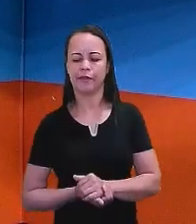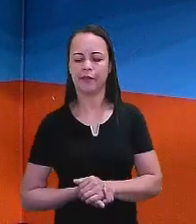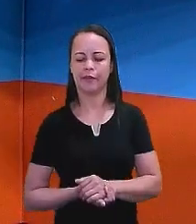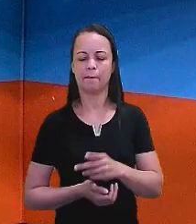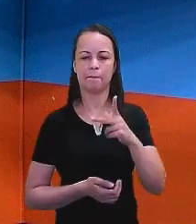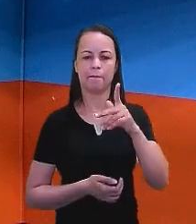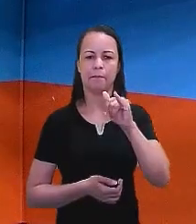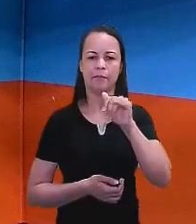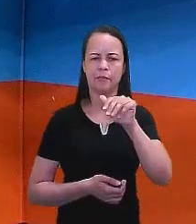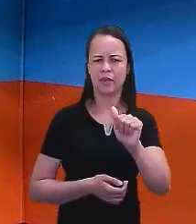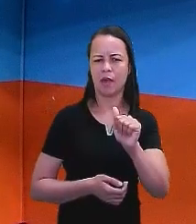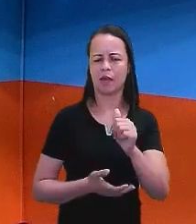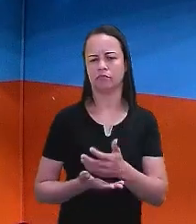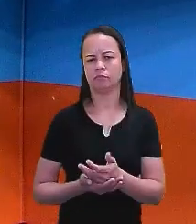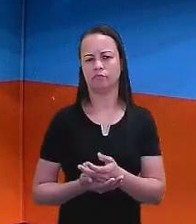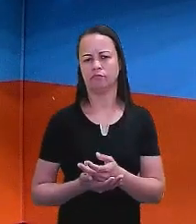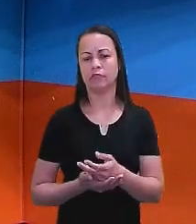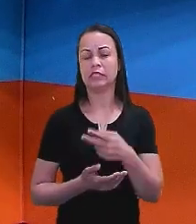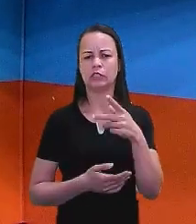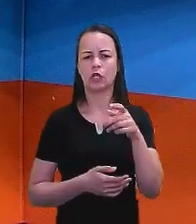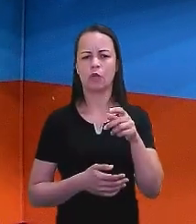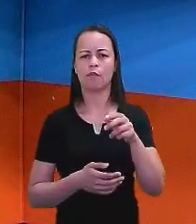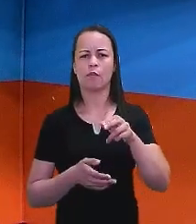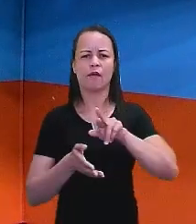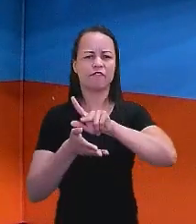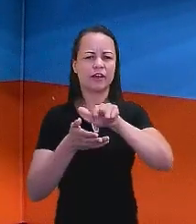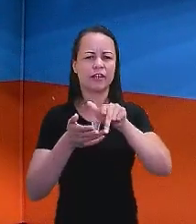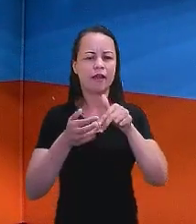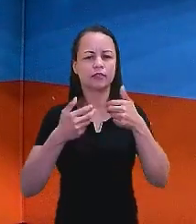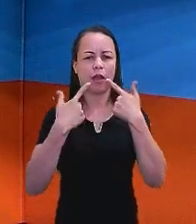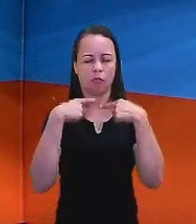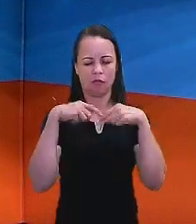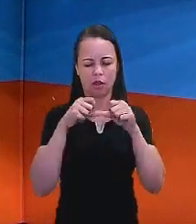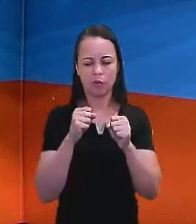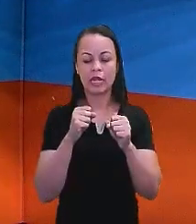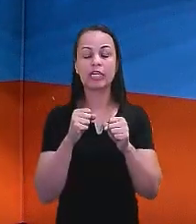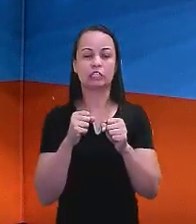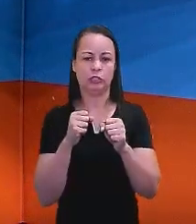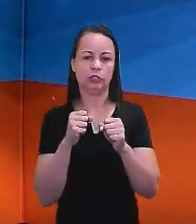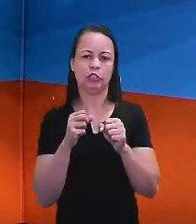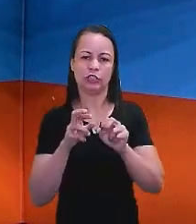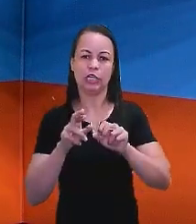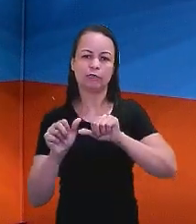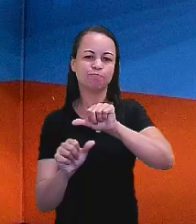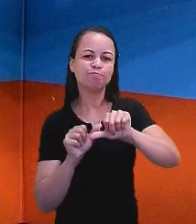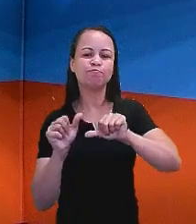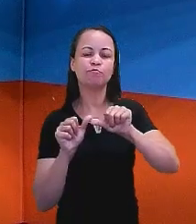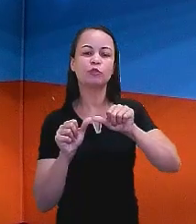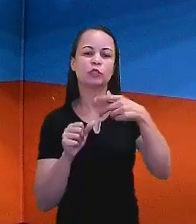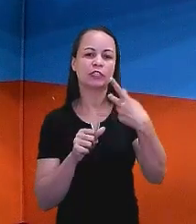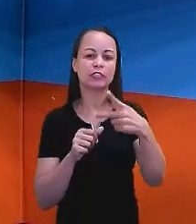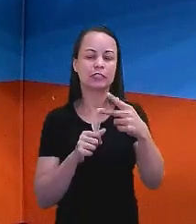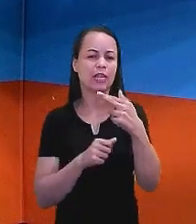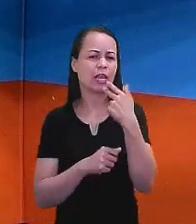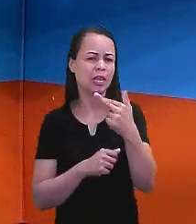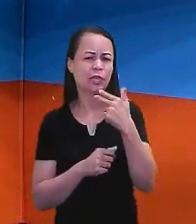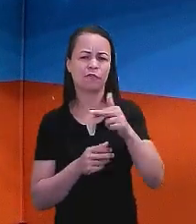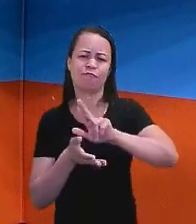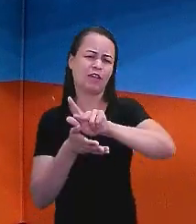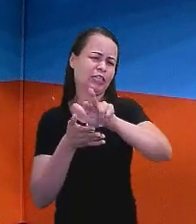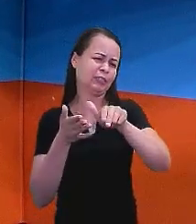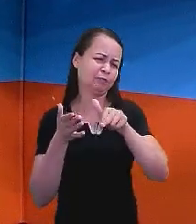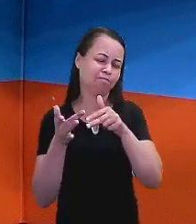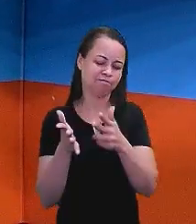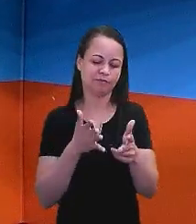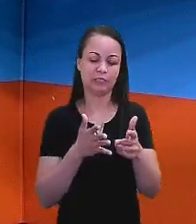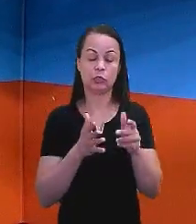legal, muito boa que nosso país tem, tá? Nosso país, ele é um país de muitas línguas. Todos falam